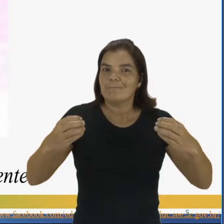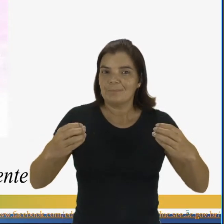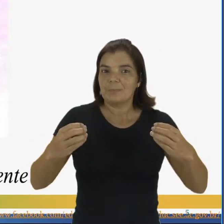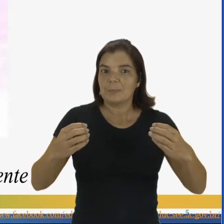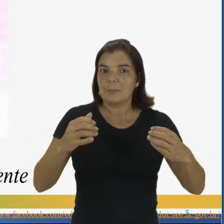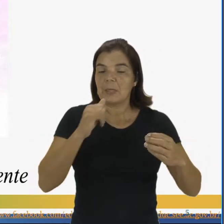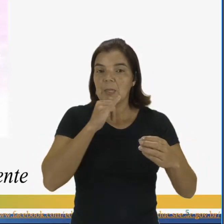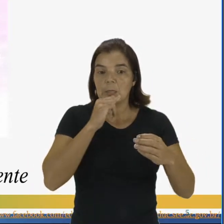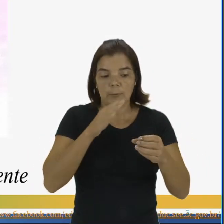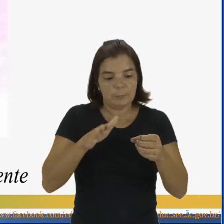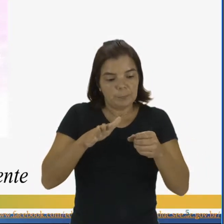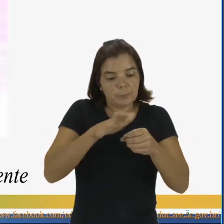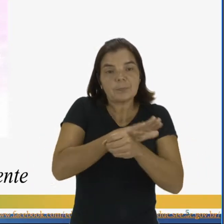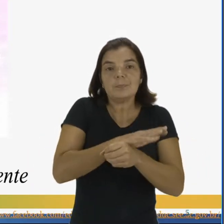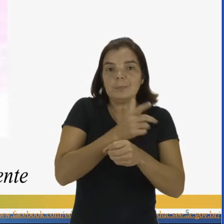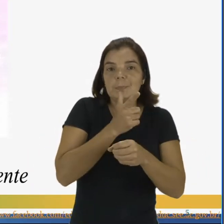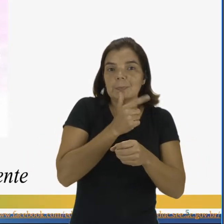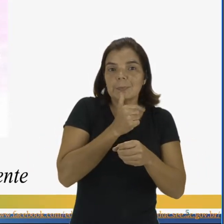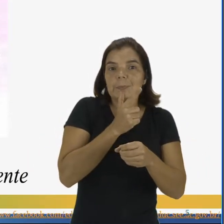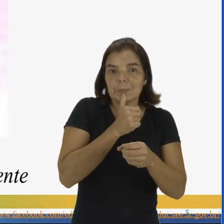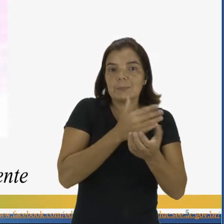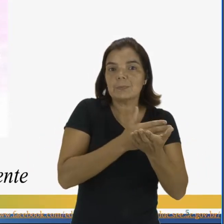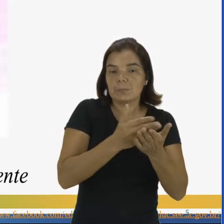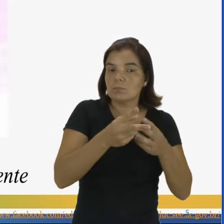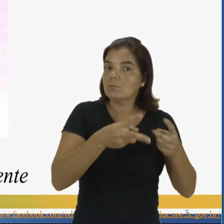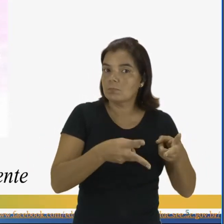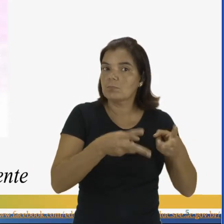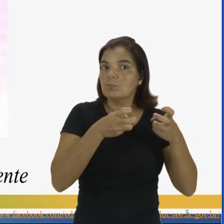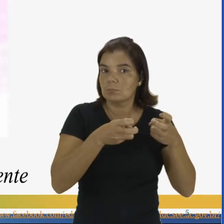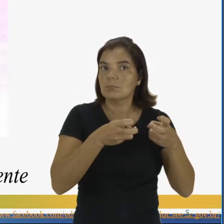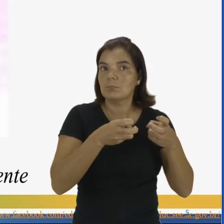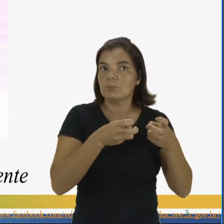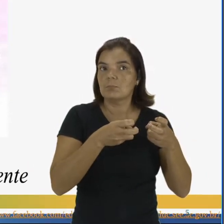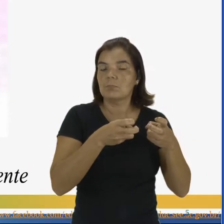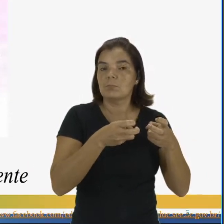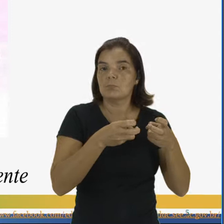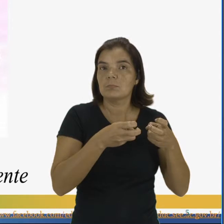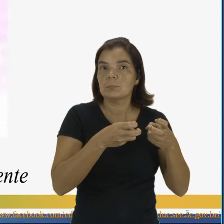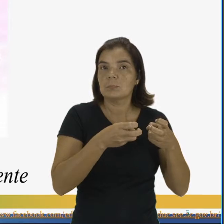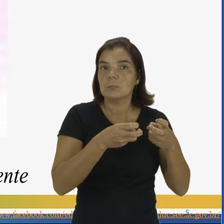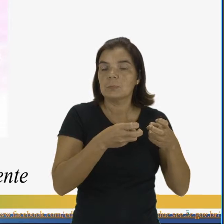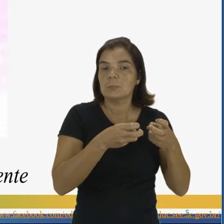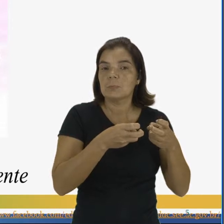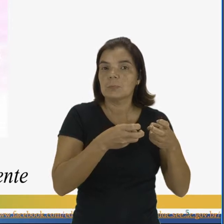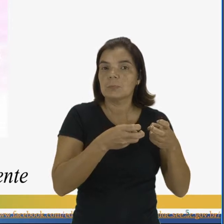estava completamente cheio, vocês podem perceber aí na imagem,